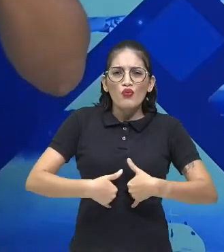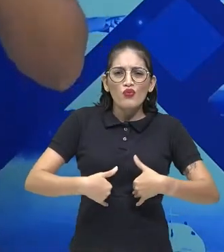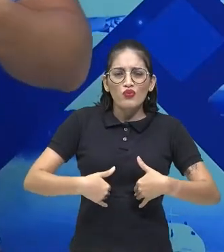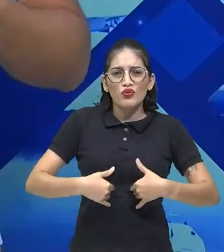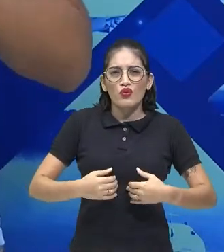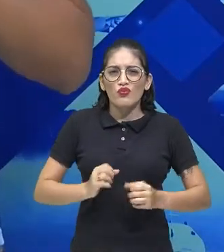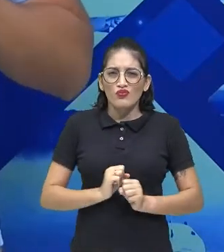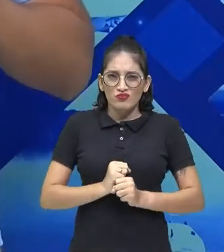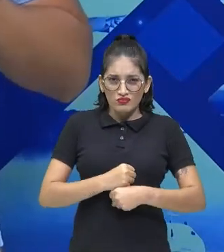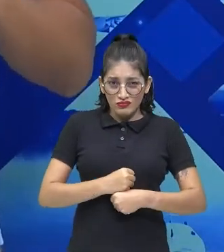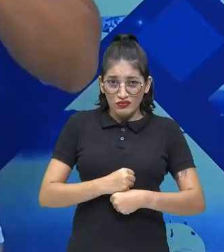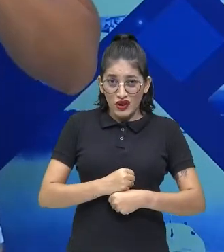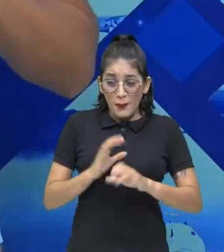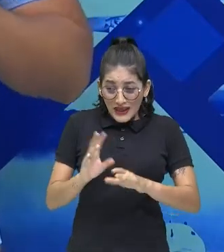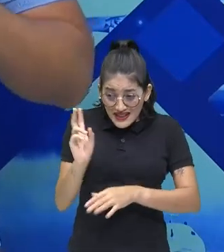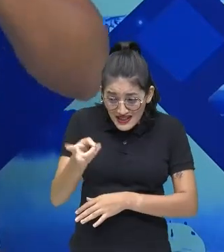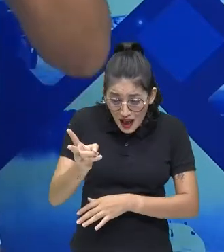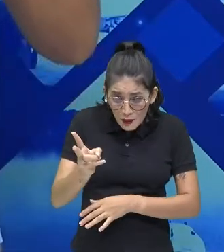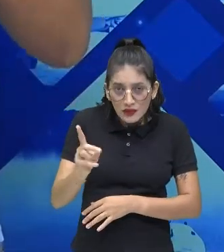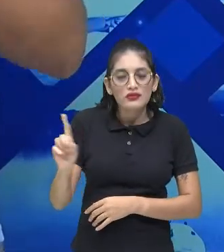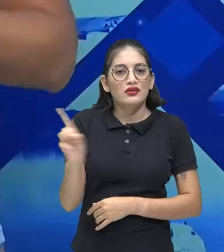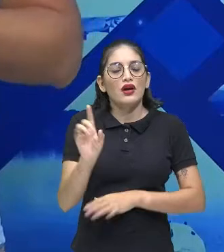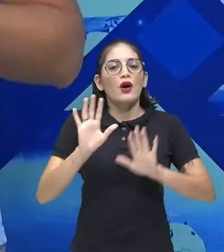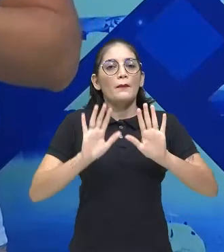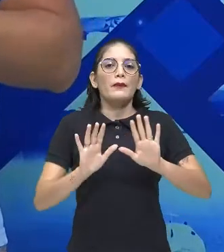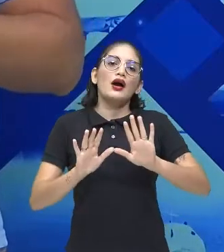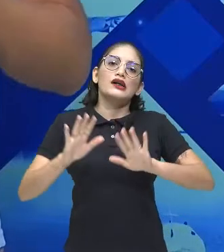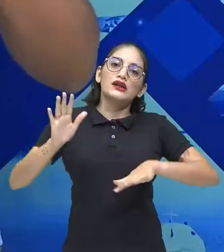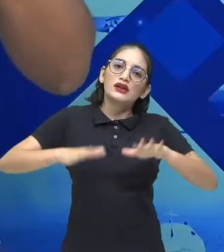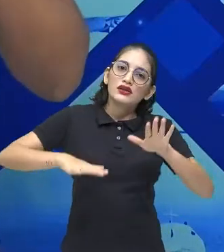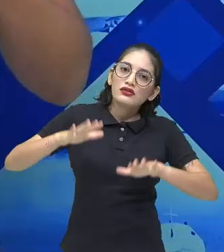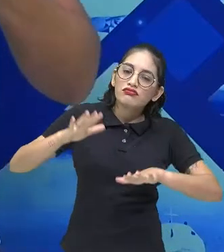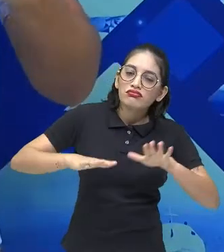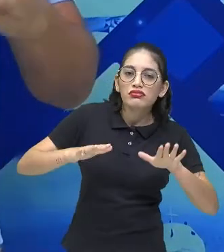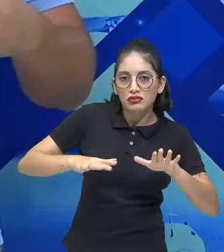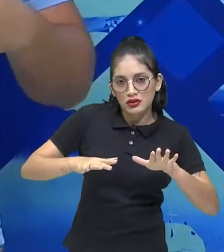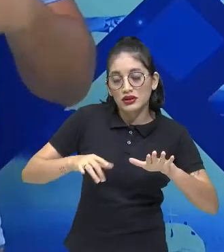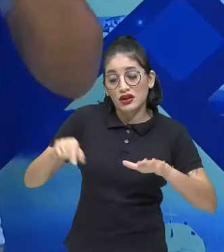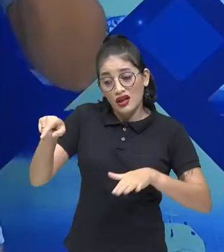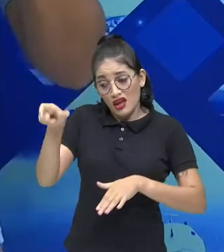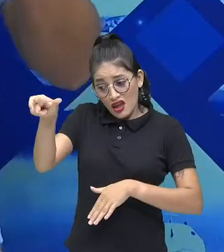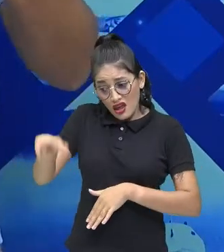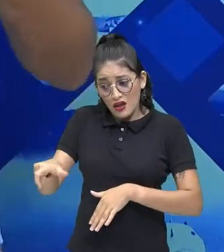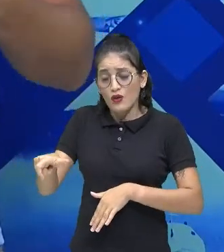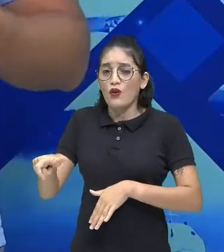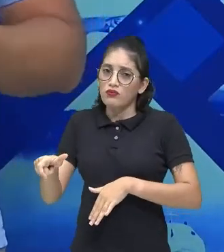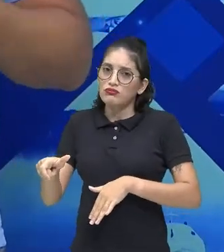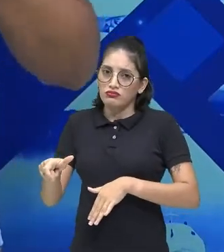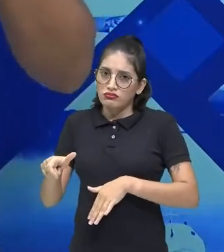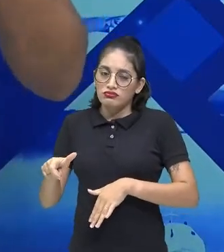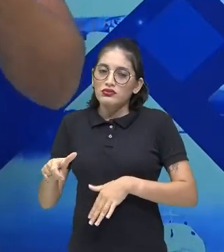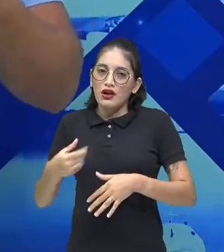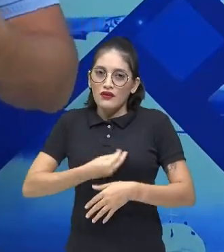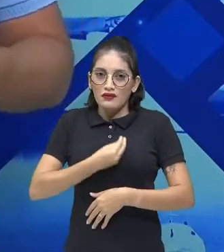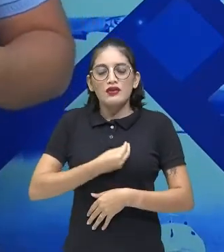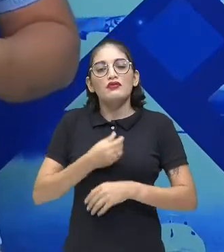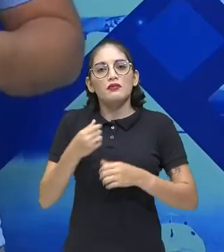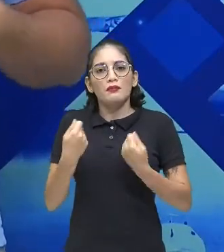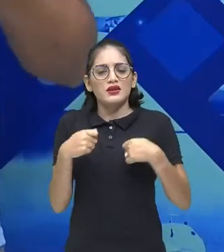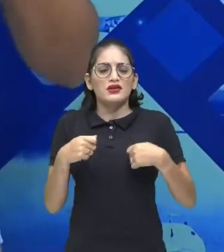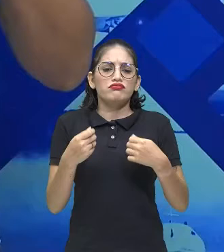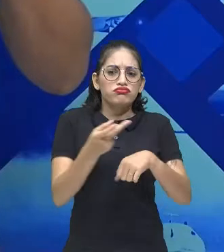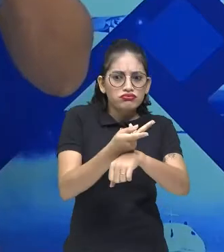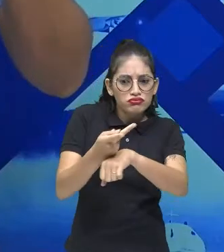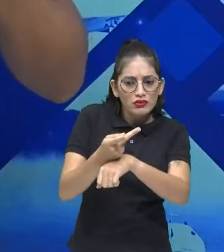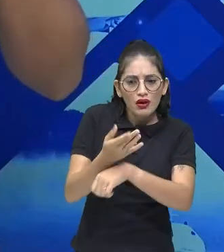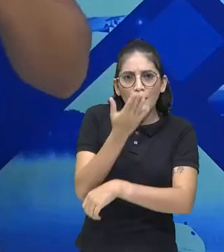certo? Sempre, não, mas que com frequência ele, como um ser vivo, sempre vai estar em busca de